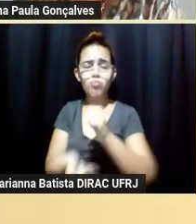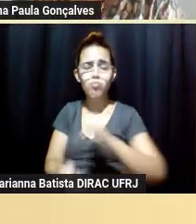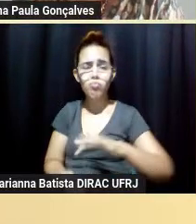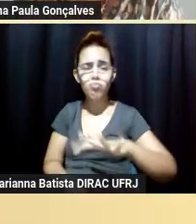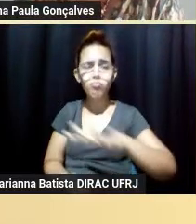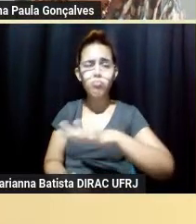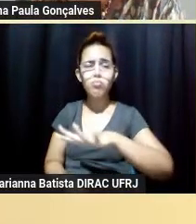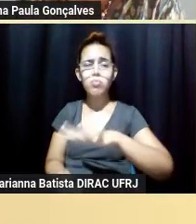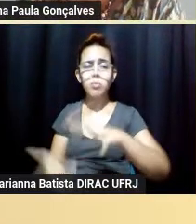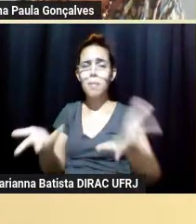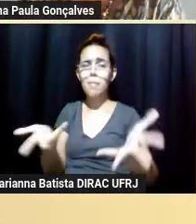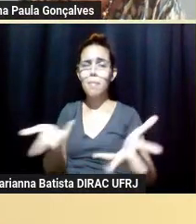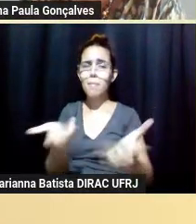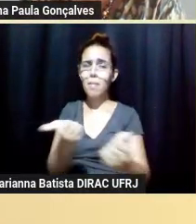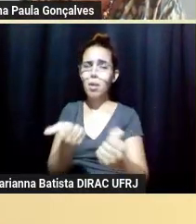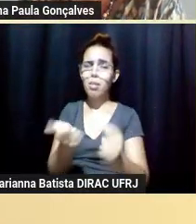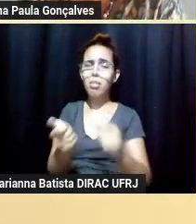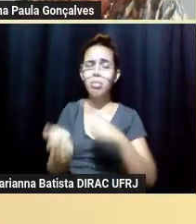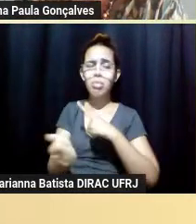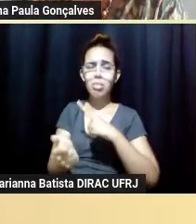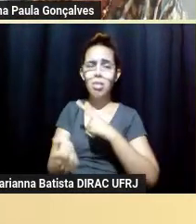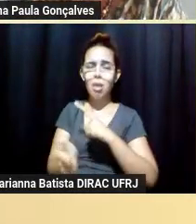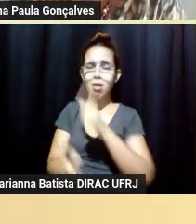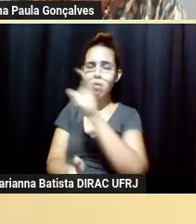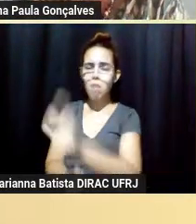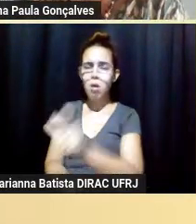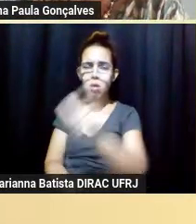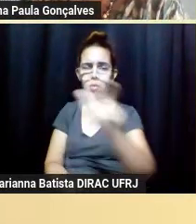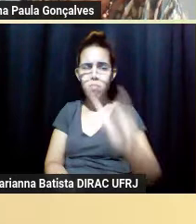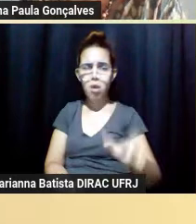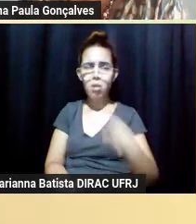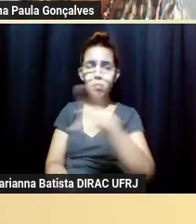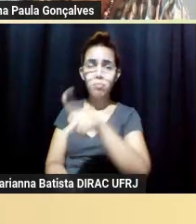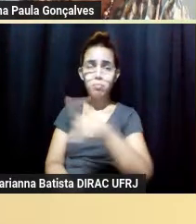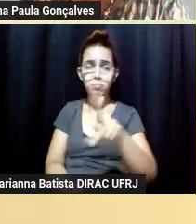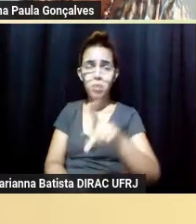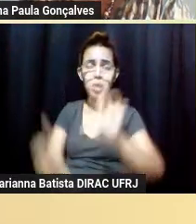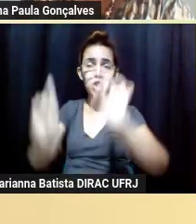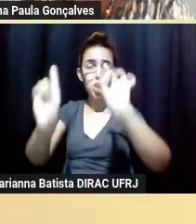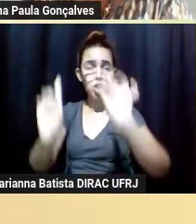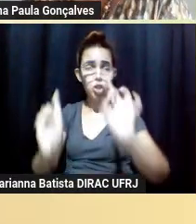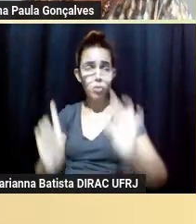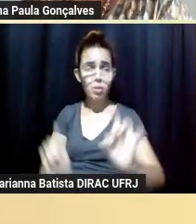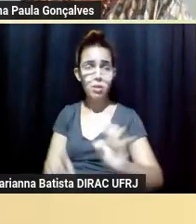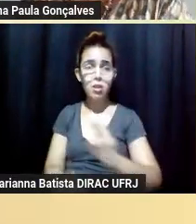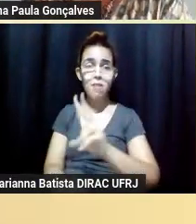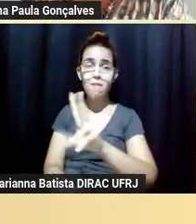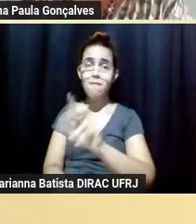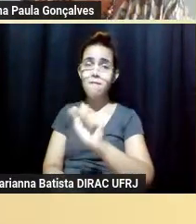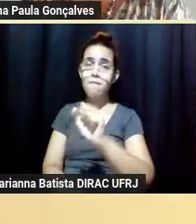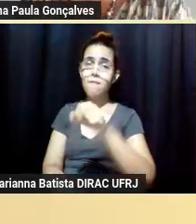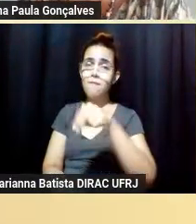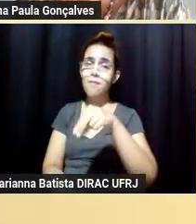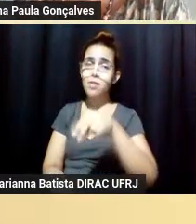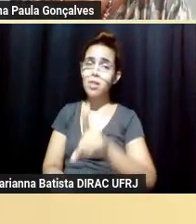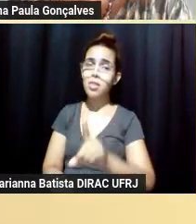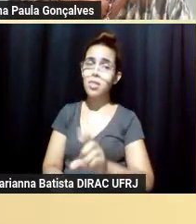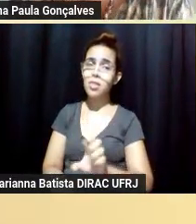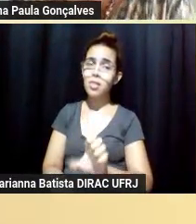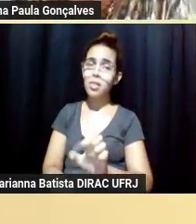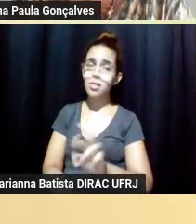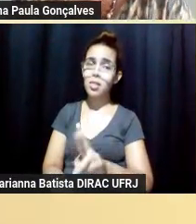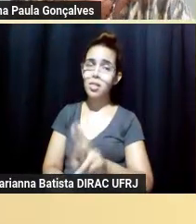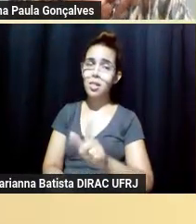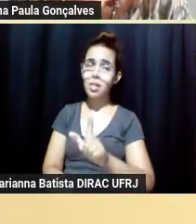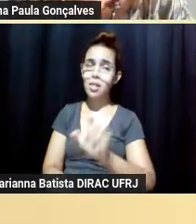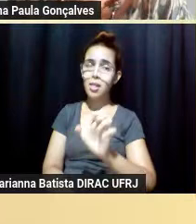e professor Vanderlei, que eram os especialistas nessa área na época, que eram os meus professores. E aí minha colega Cicleide Valente,